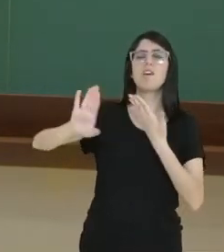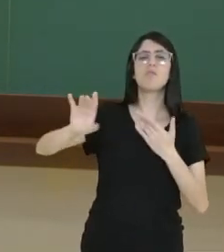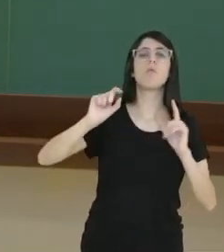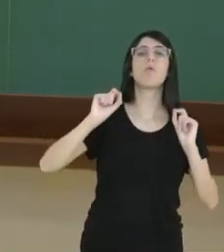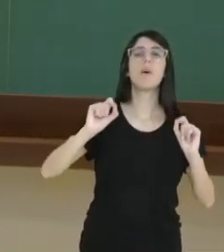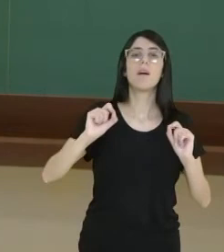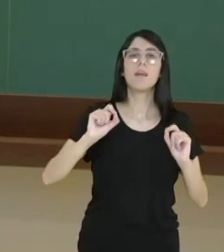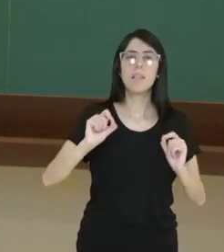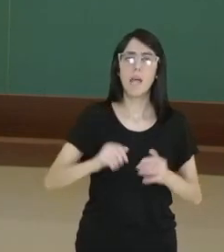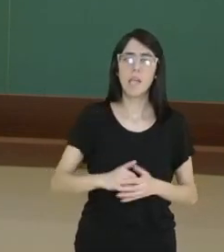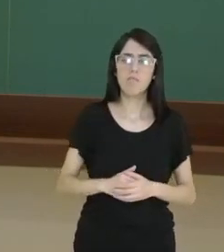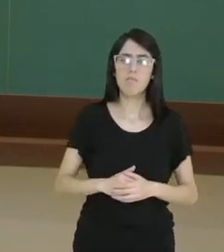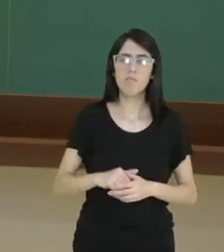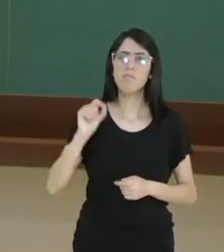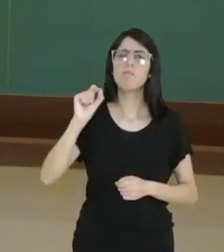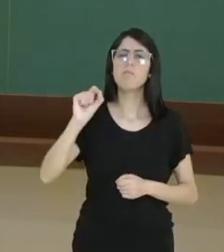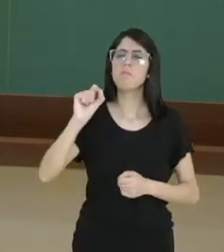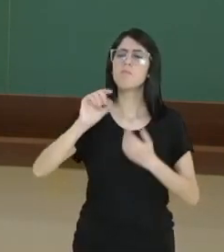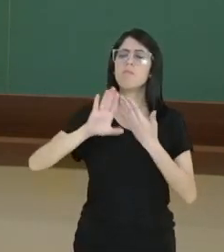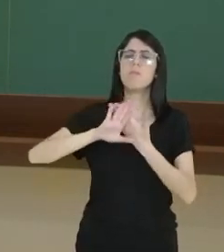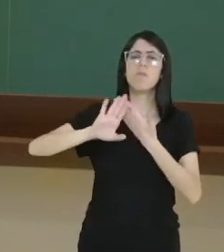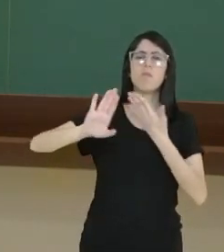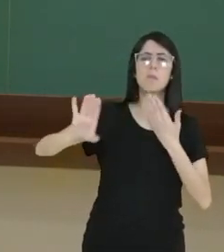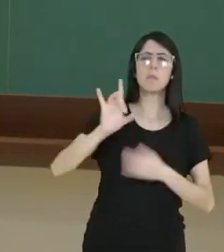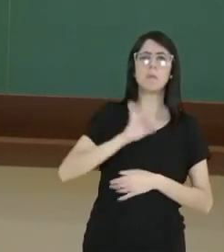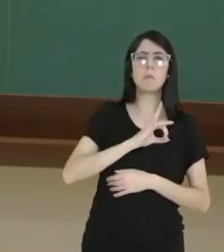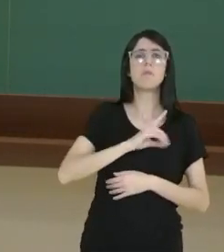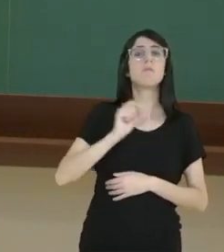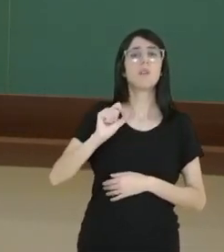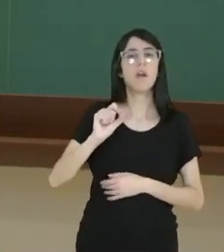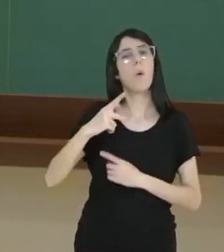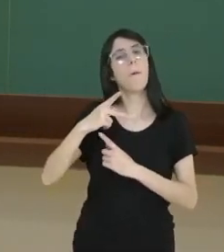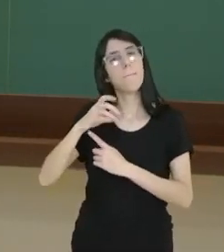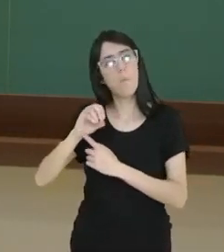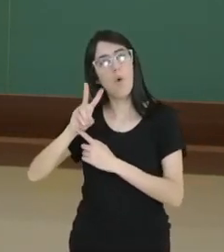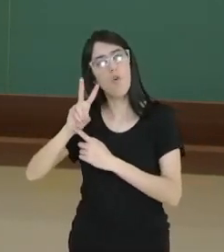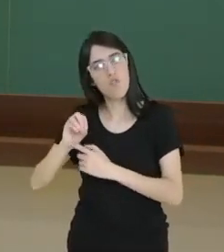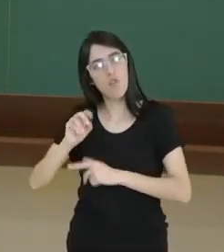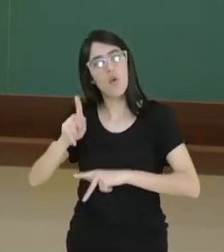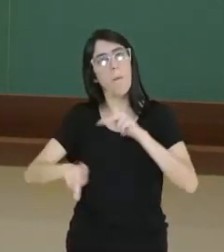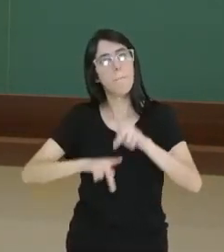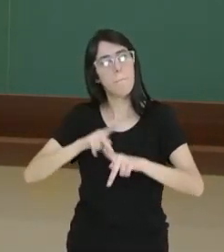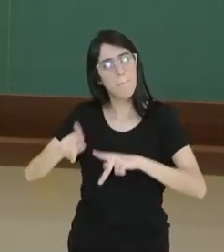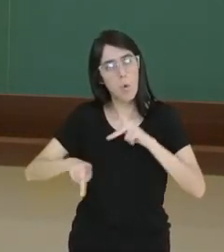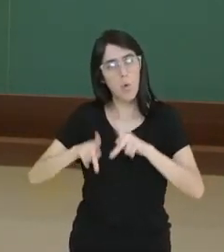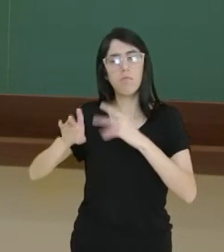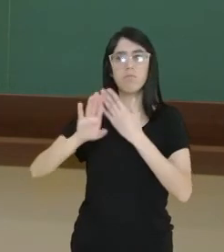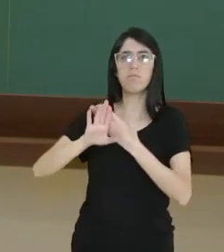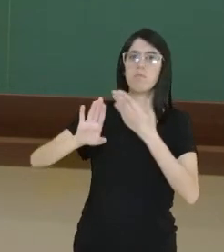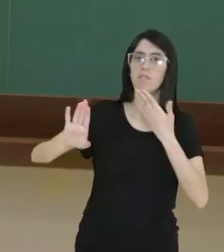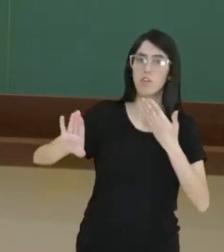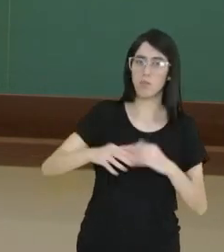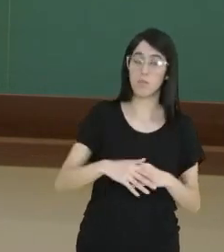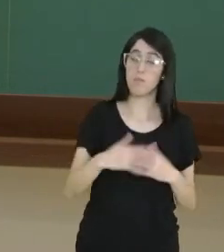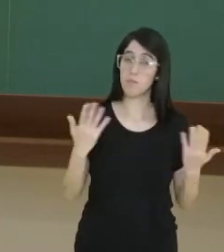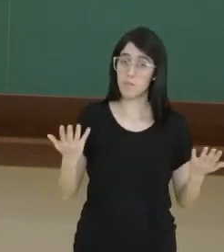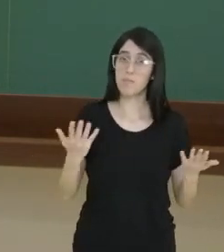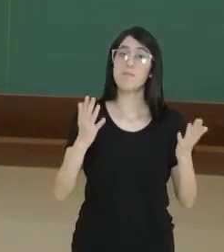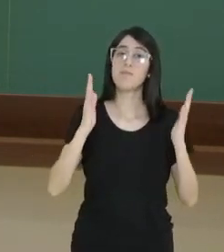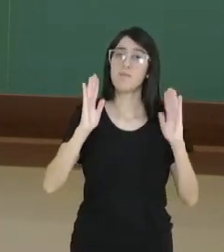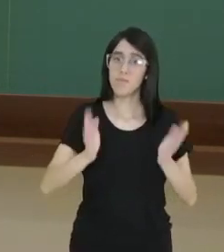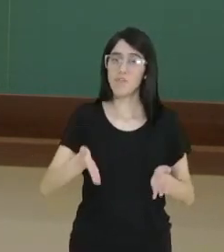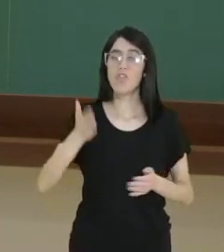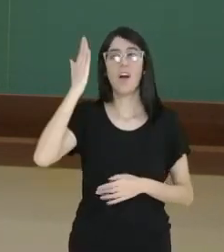vamos perguntar, quem se afastou? Então, eu tenho a resposta, o povo. O povo se afastou. Então, se eu tenho a resposta, então eu